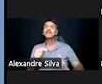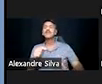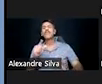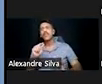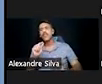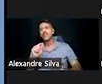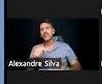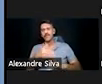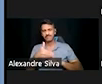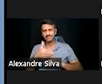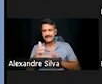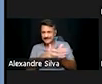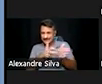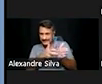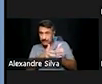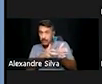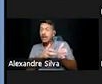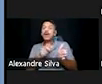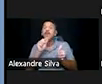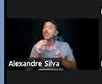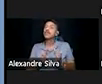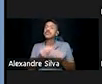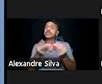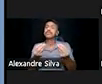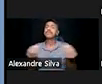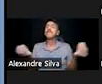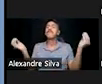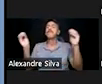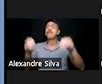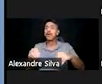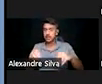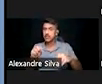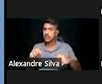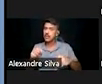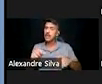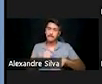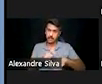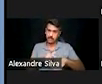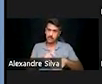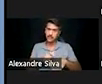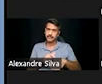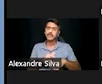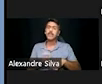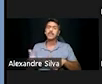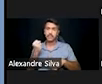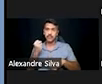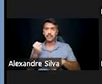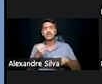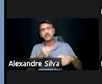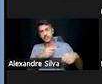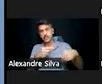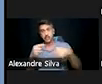triturados, serão reincorporados ao solo, saem desse momento do sequestro do ciclo